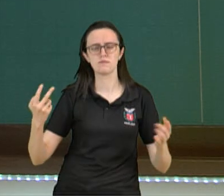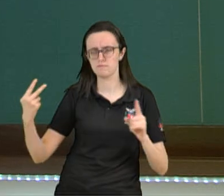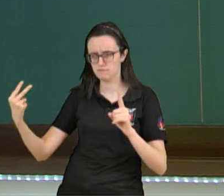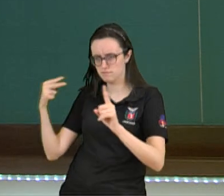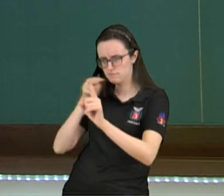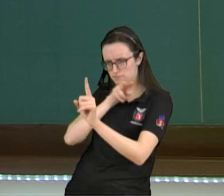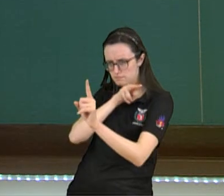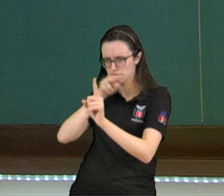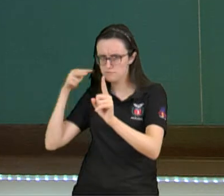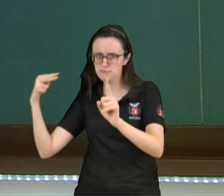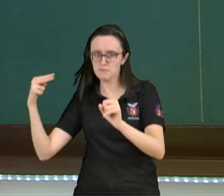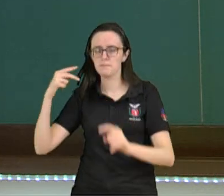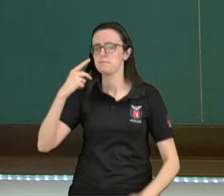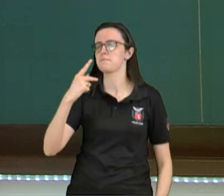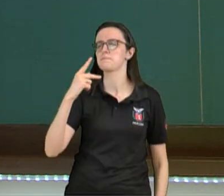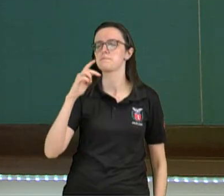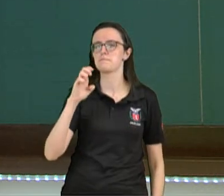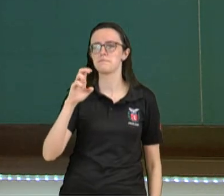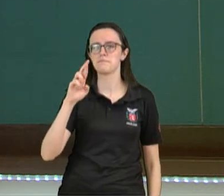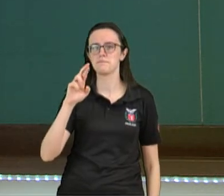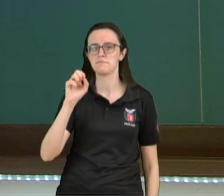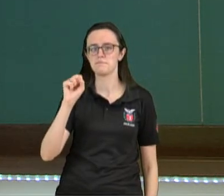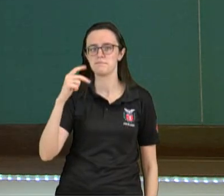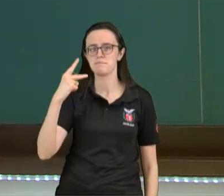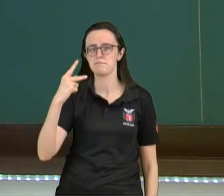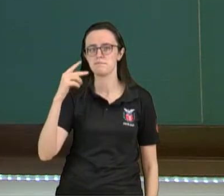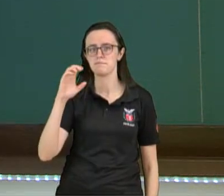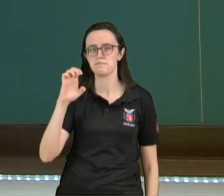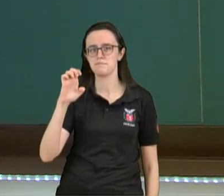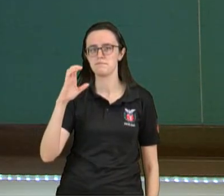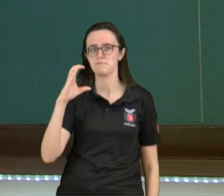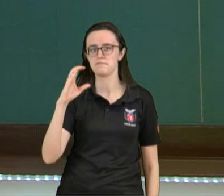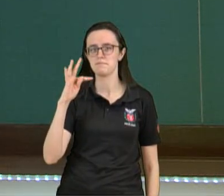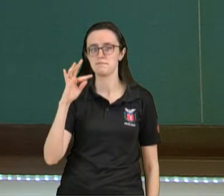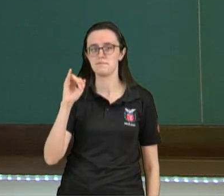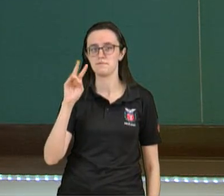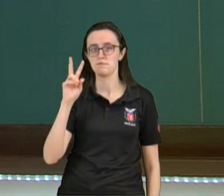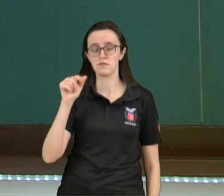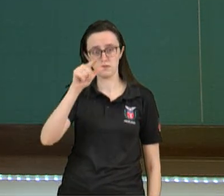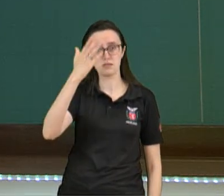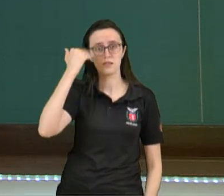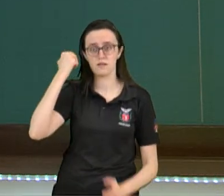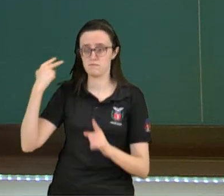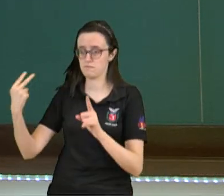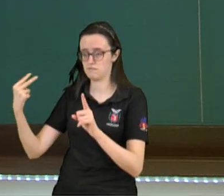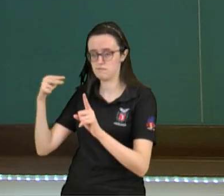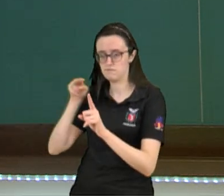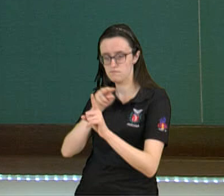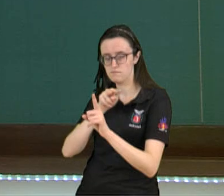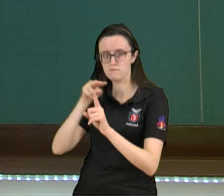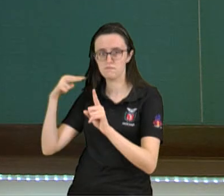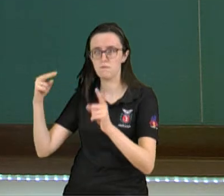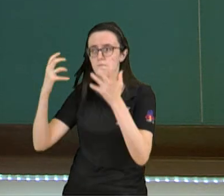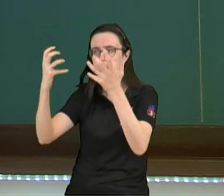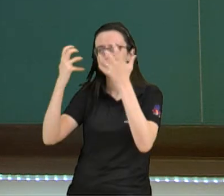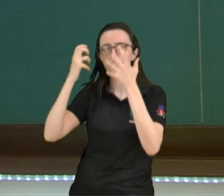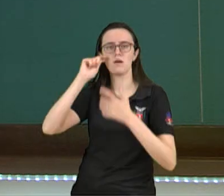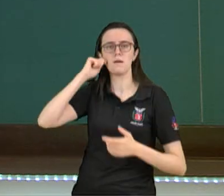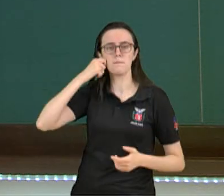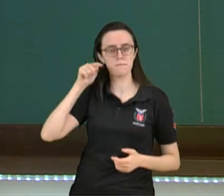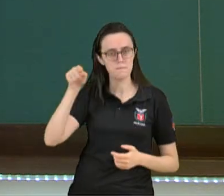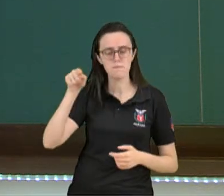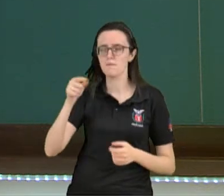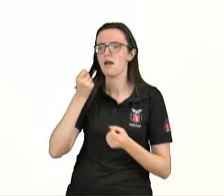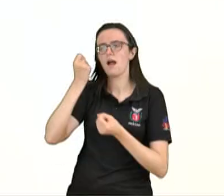perspectiva? Então repare que essa palavrinha perspectiva, ela está ali em negrito. Então, e